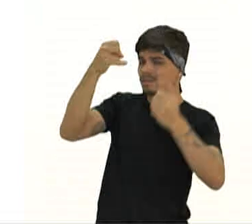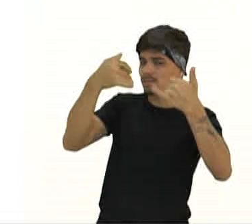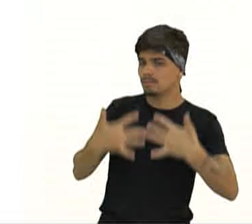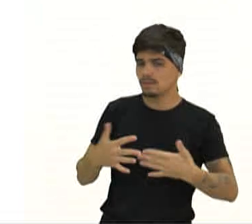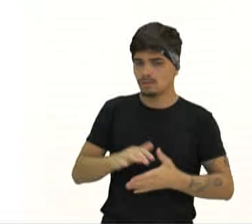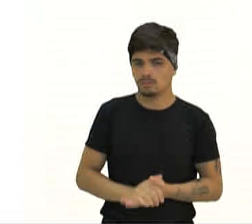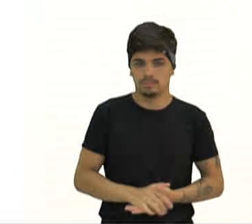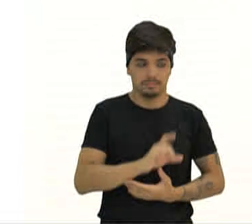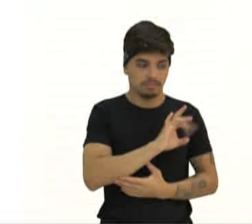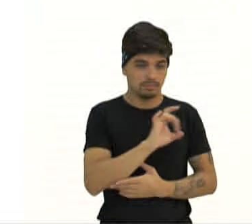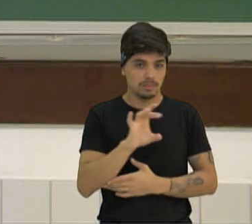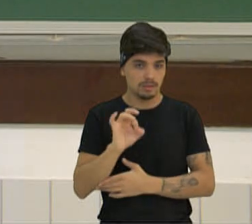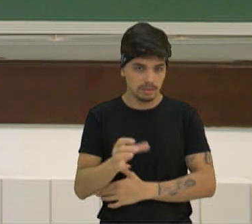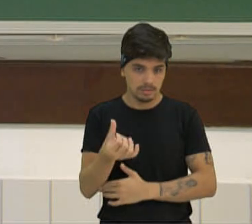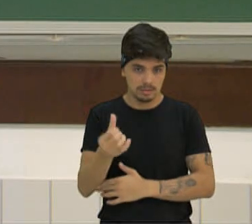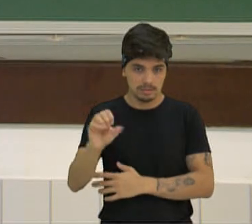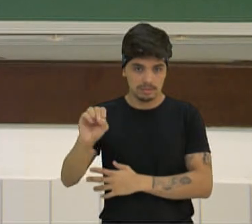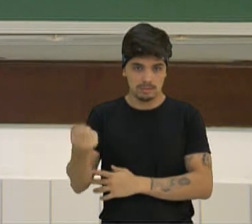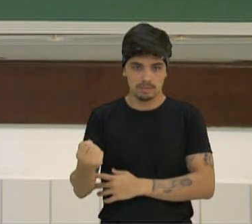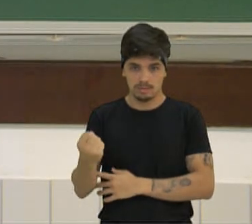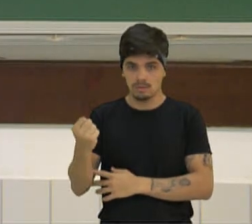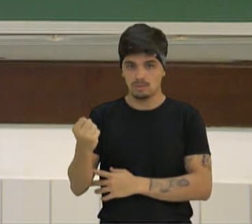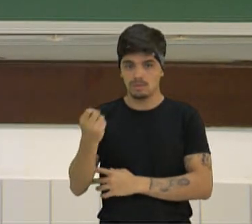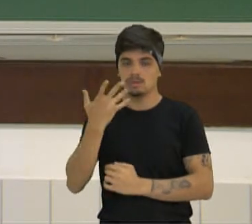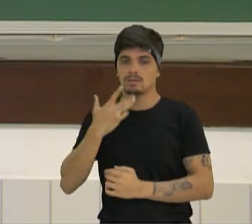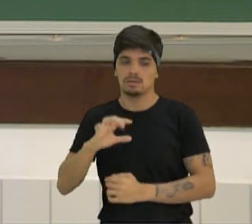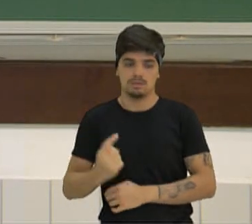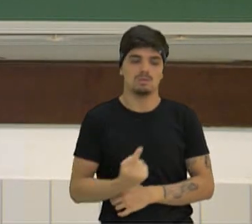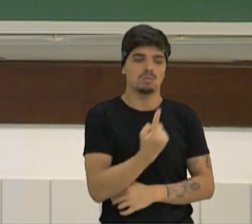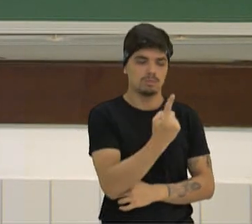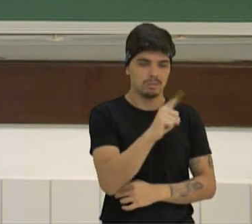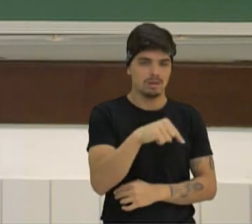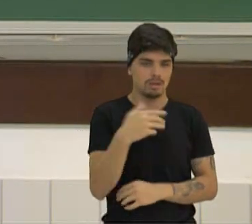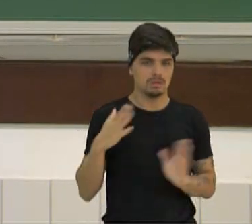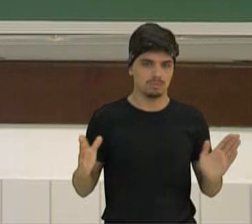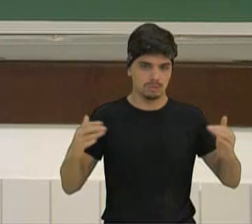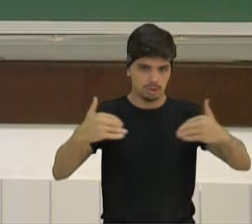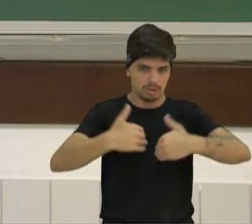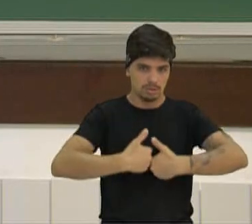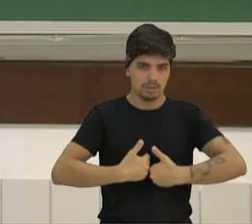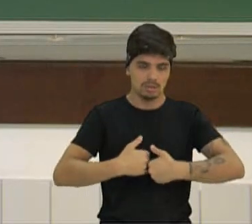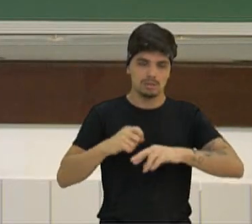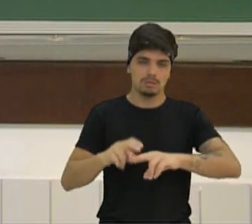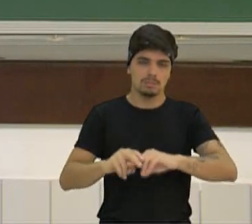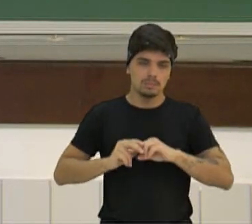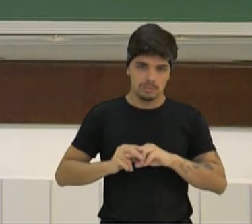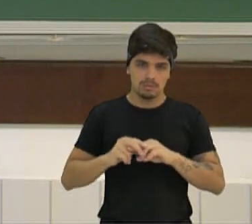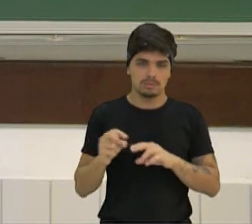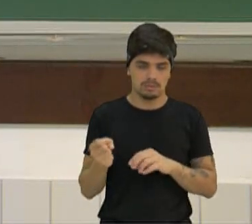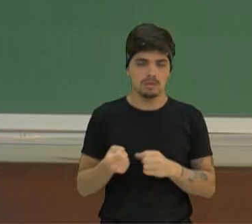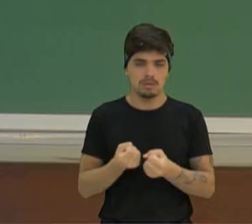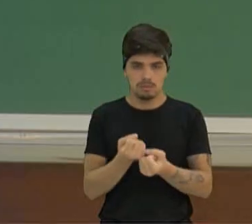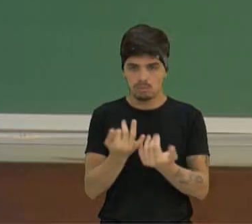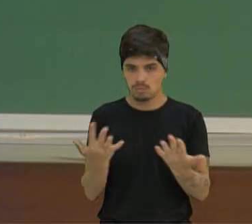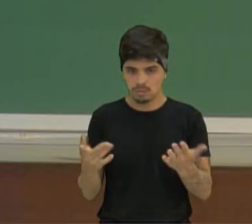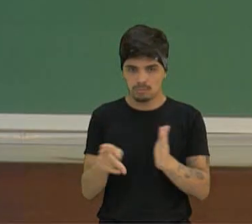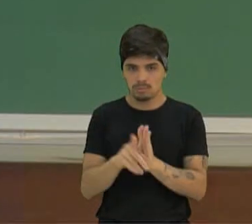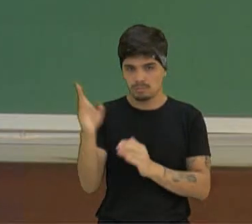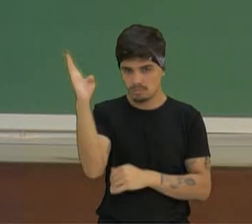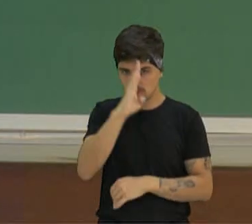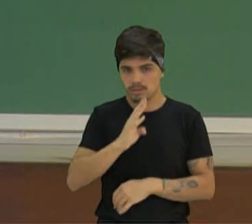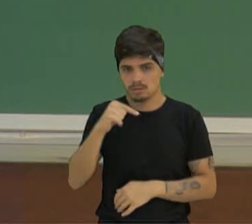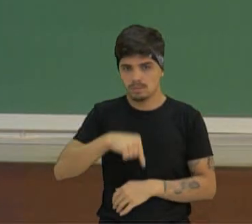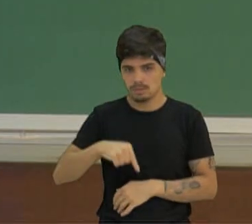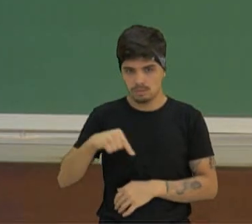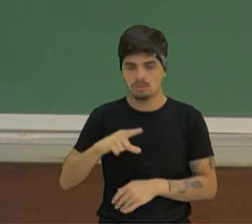que acaba 68 crianças uma é autista é um número grande de pessoas no Brasil e no mundo que estão dentro